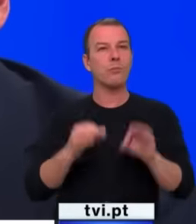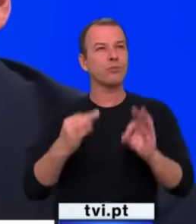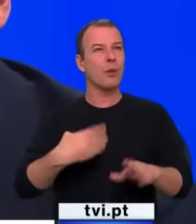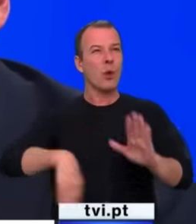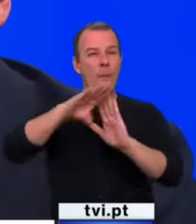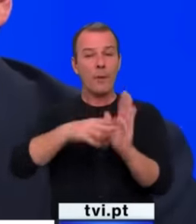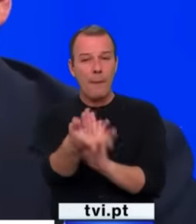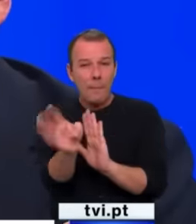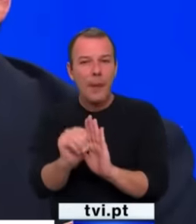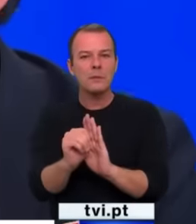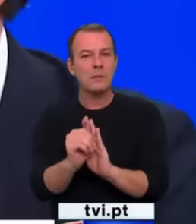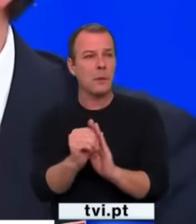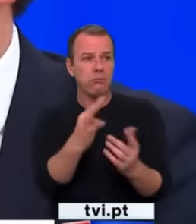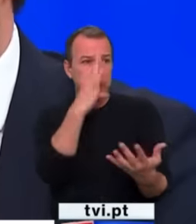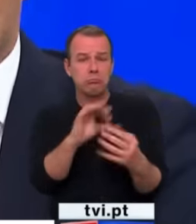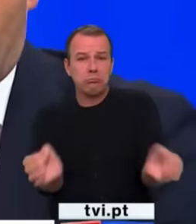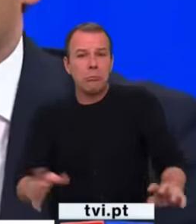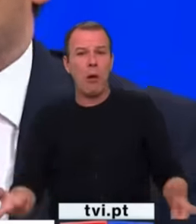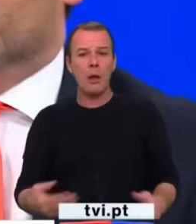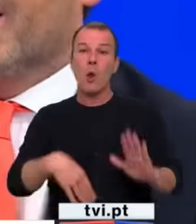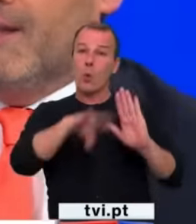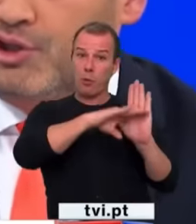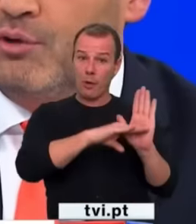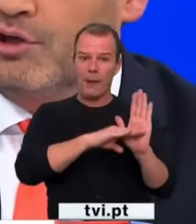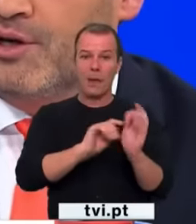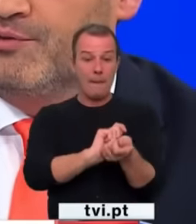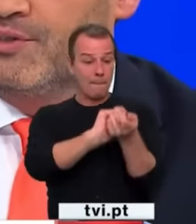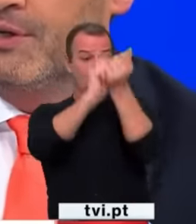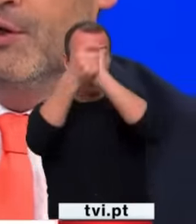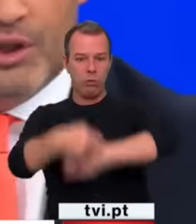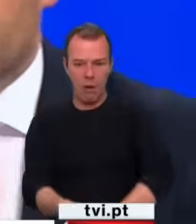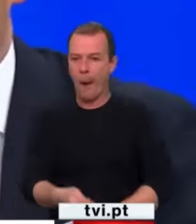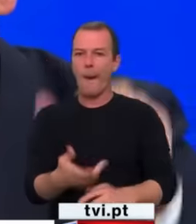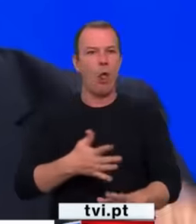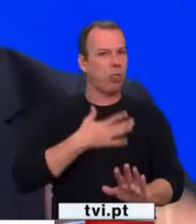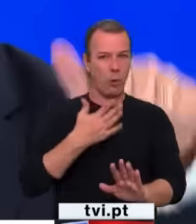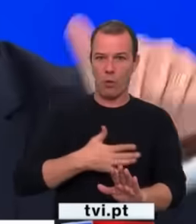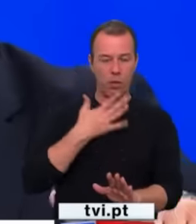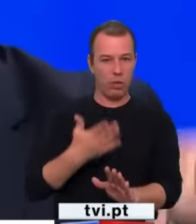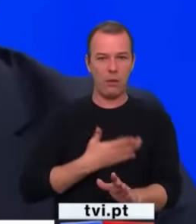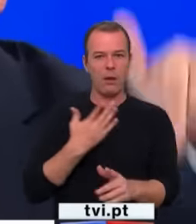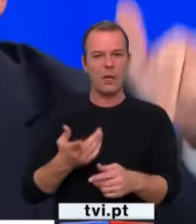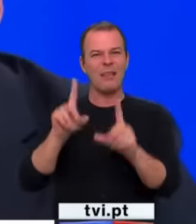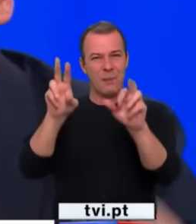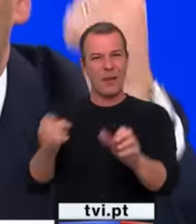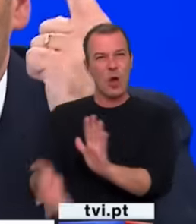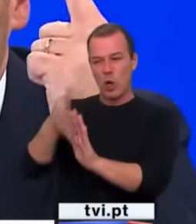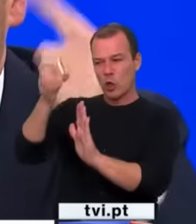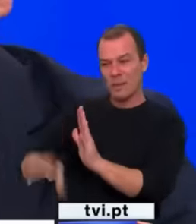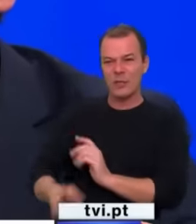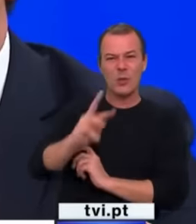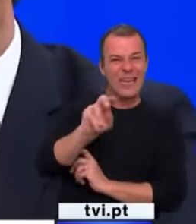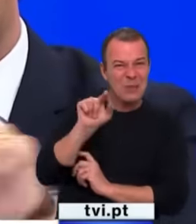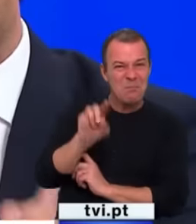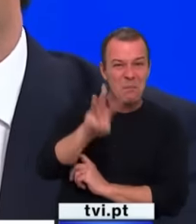nisso é muito coerente. É o programa que, como não quer mudar a tal gestão que nós queremos fazer, e eu dei-lhe números, desperdício 3 mil milhões todos os anos só no